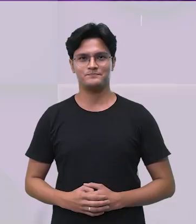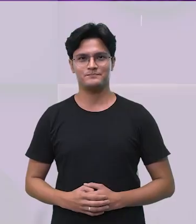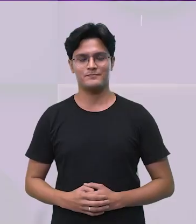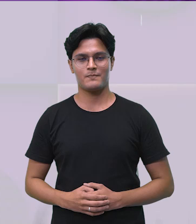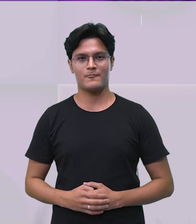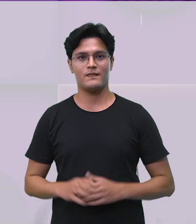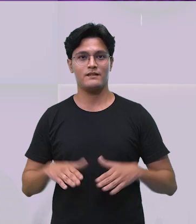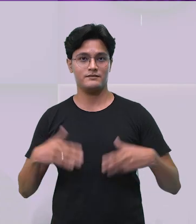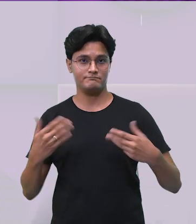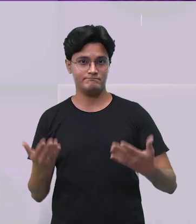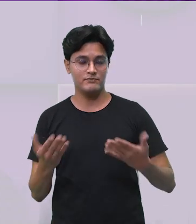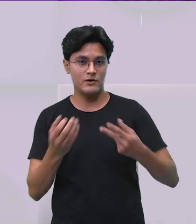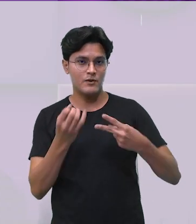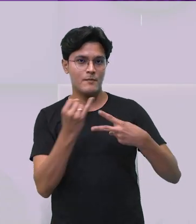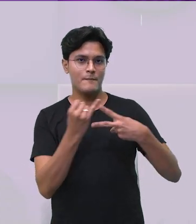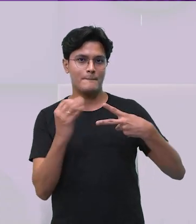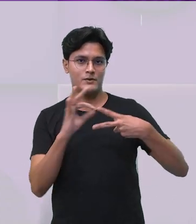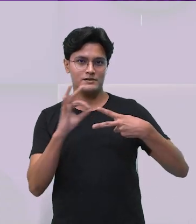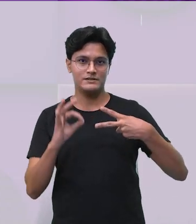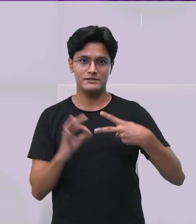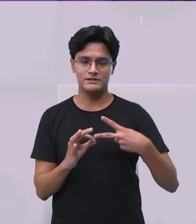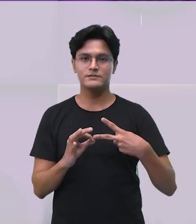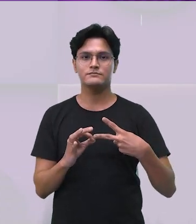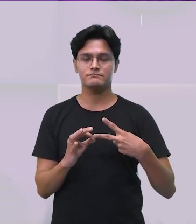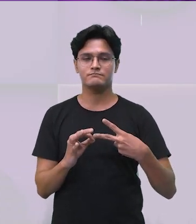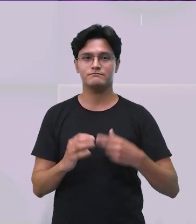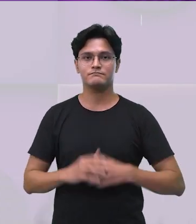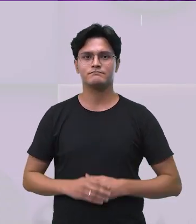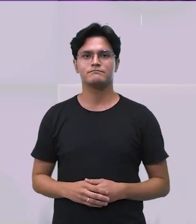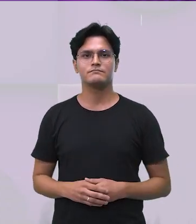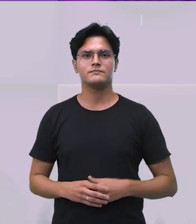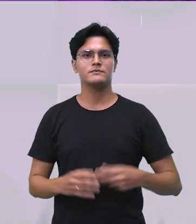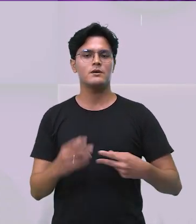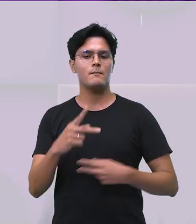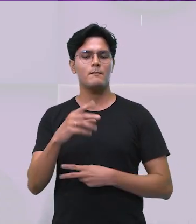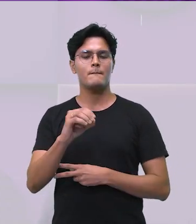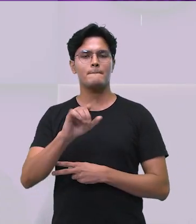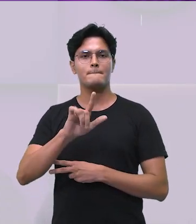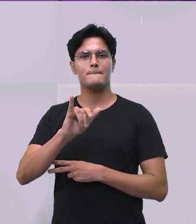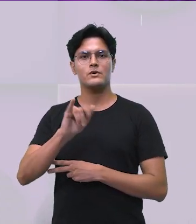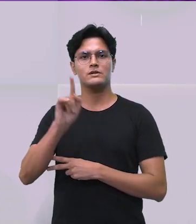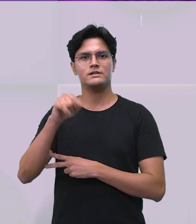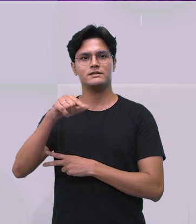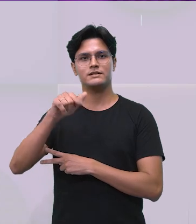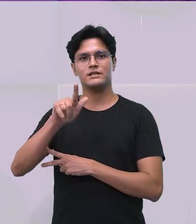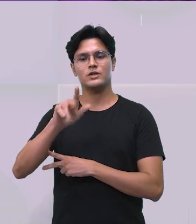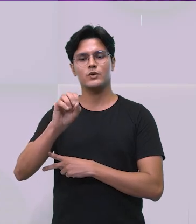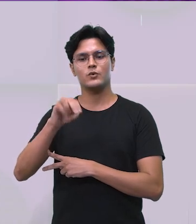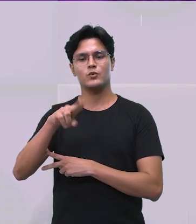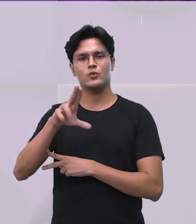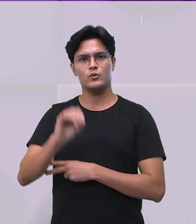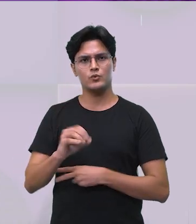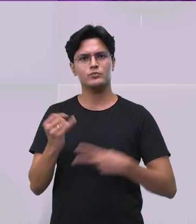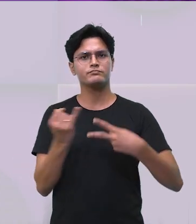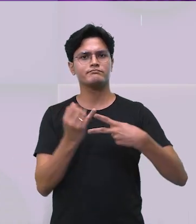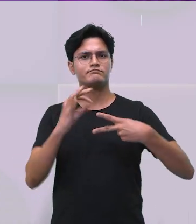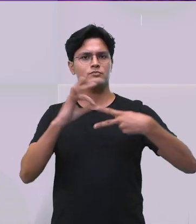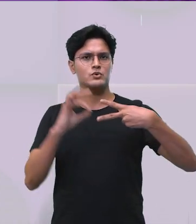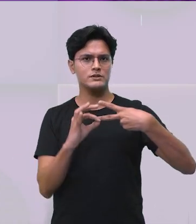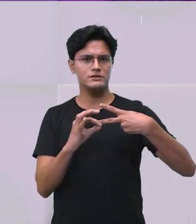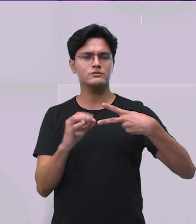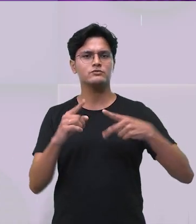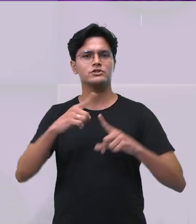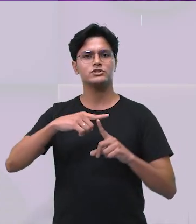Muito bem, polígonos regulares. Em primeiro lugar, por que que esse nome o porquê desse nome de